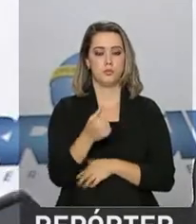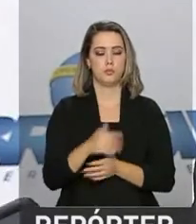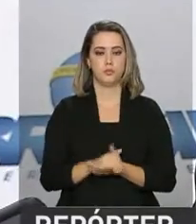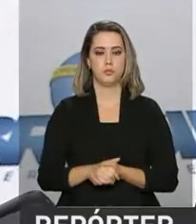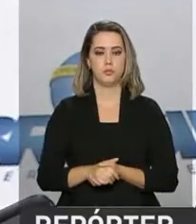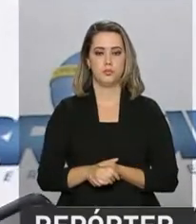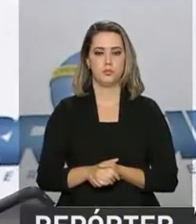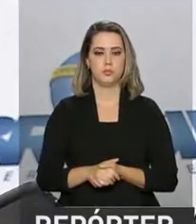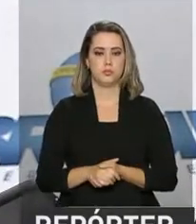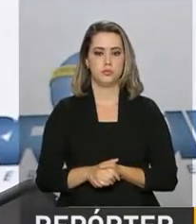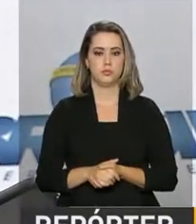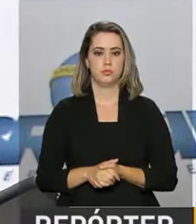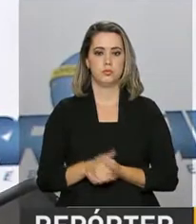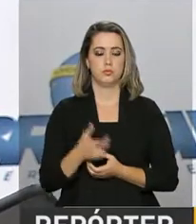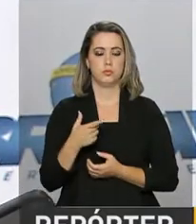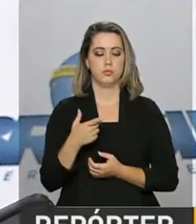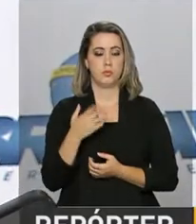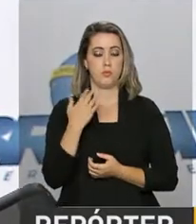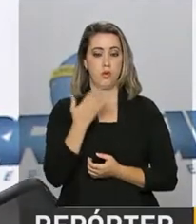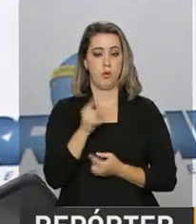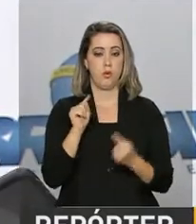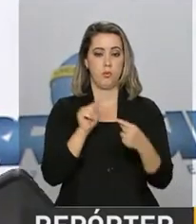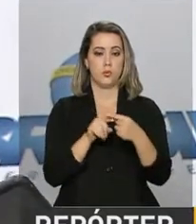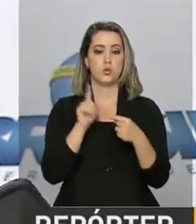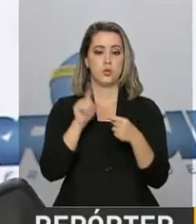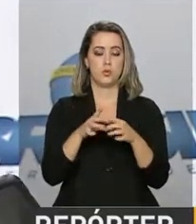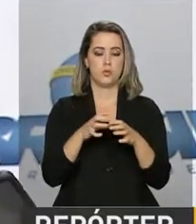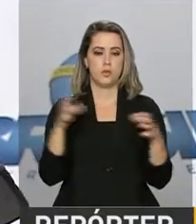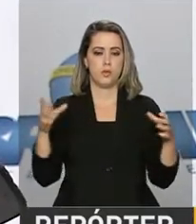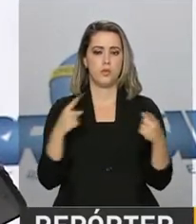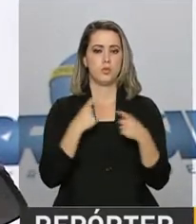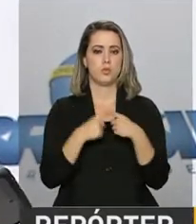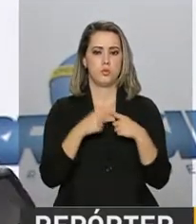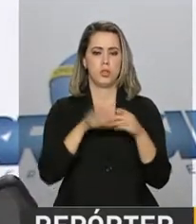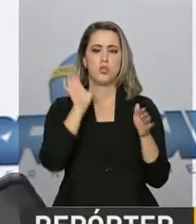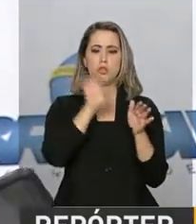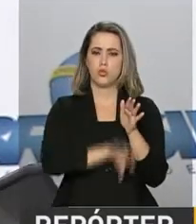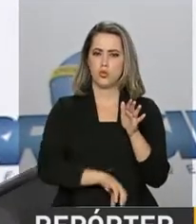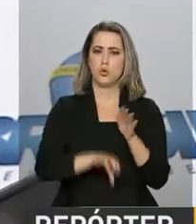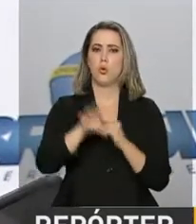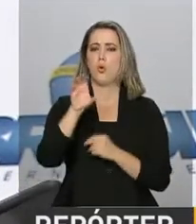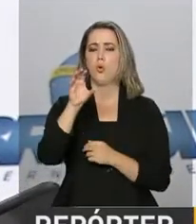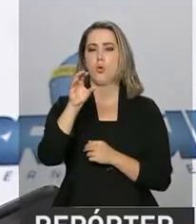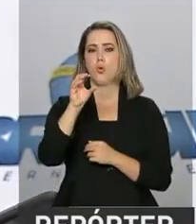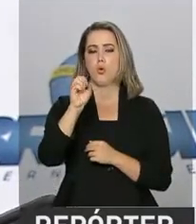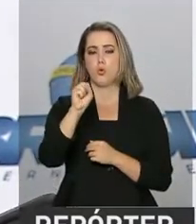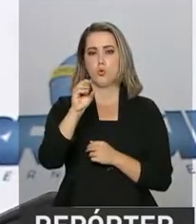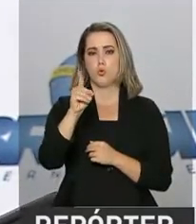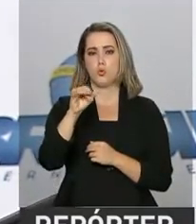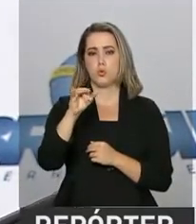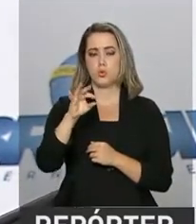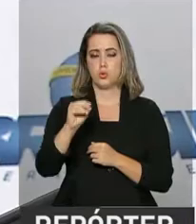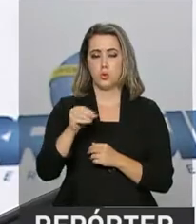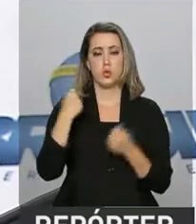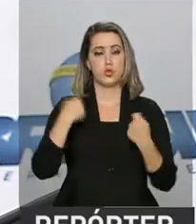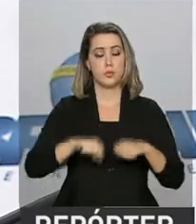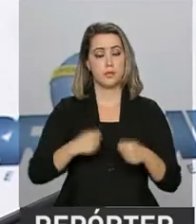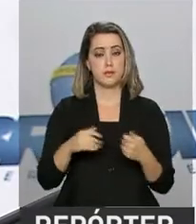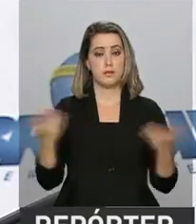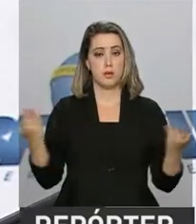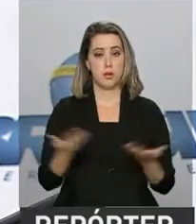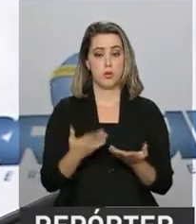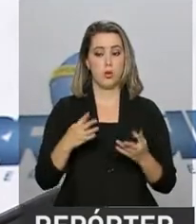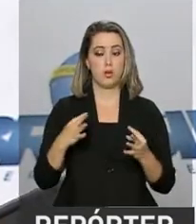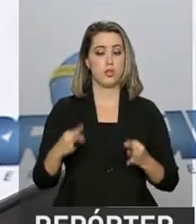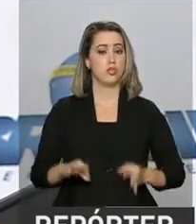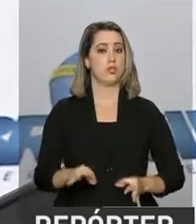ambiciosa porque o excesso de sódio já foi tirado agora que o tecnologia para